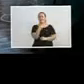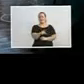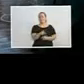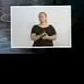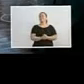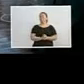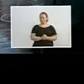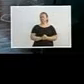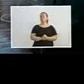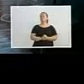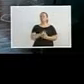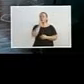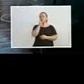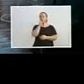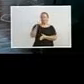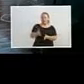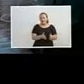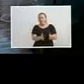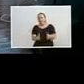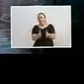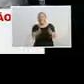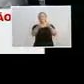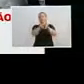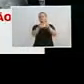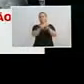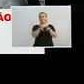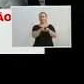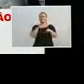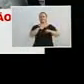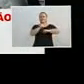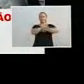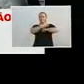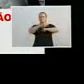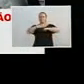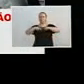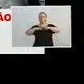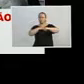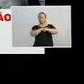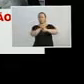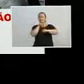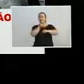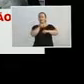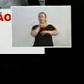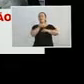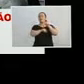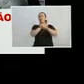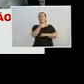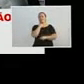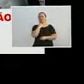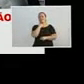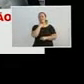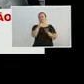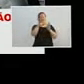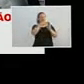Itajaí, se puder mostrar as demais imagens, tem uma ilha fluvial, o que prorroga o Código Ambiental, olha só,